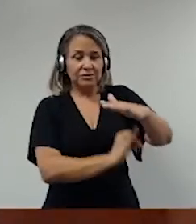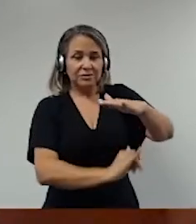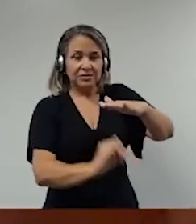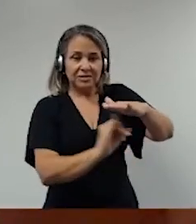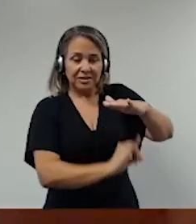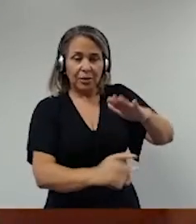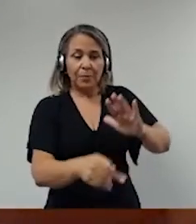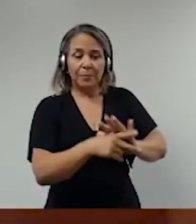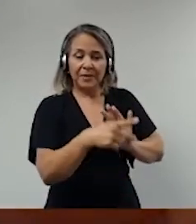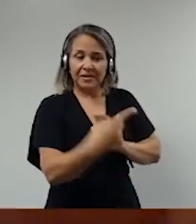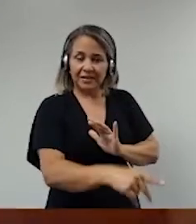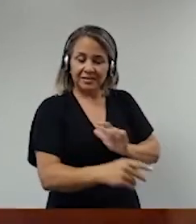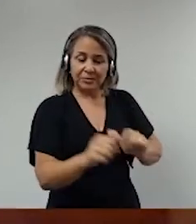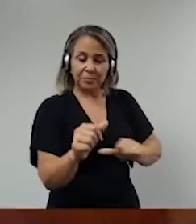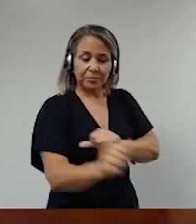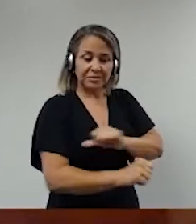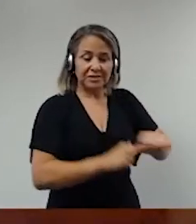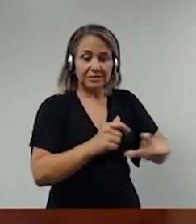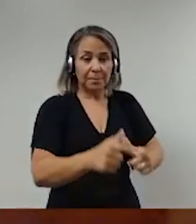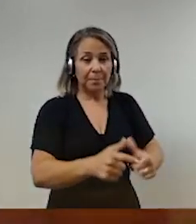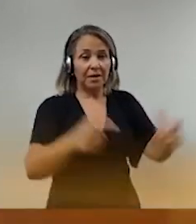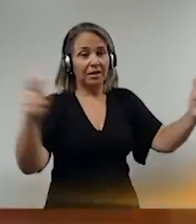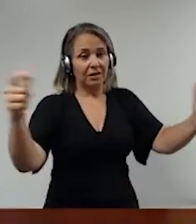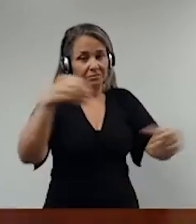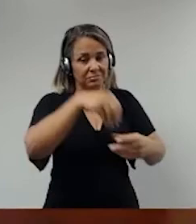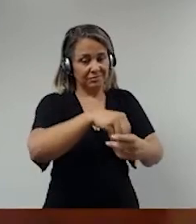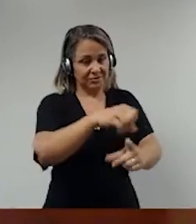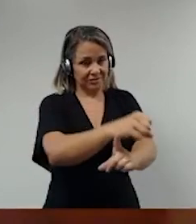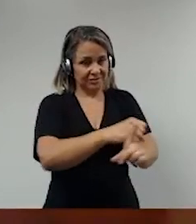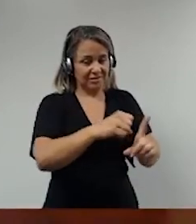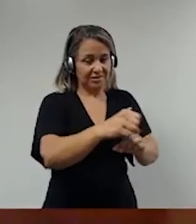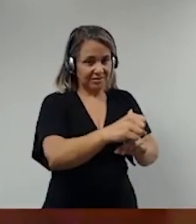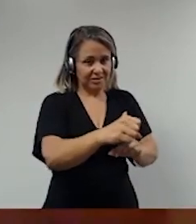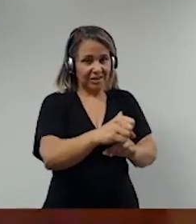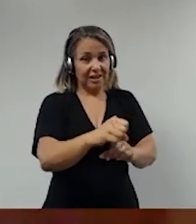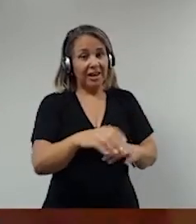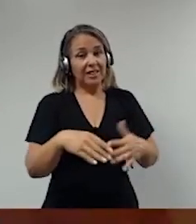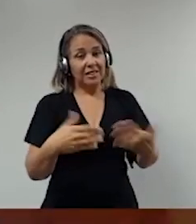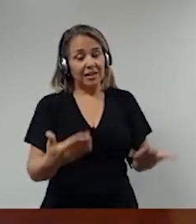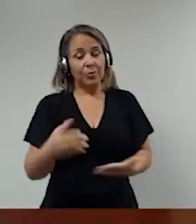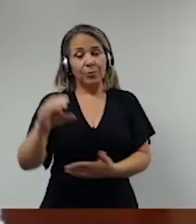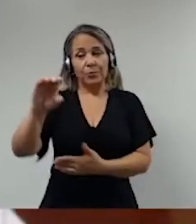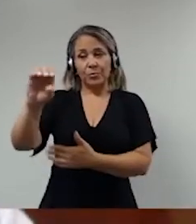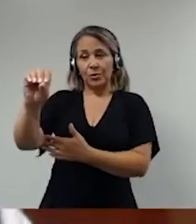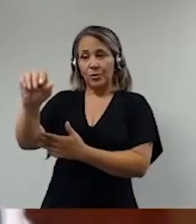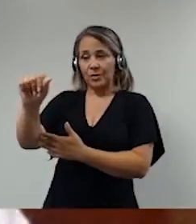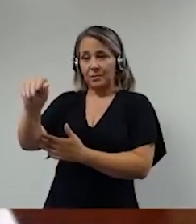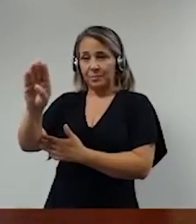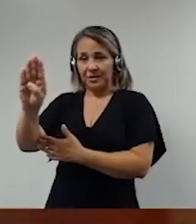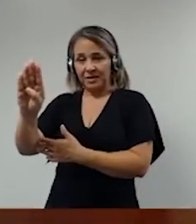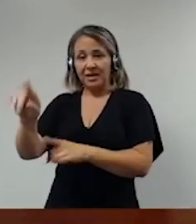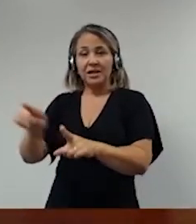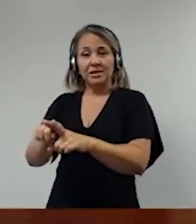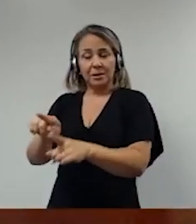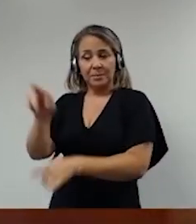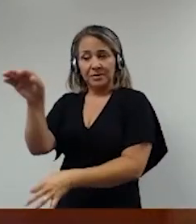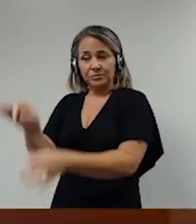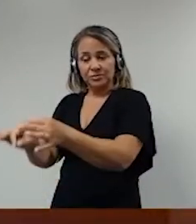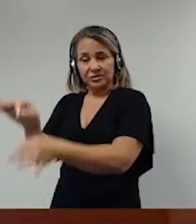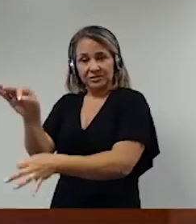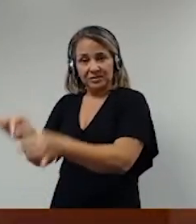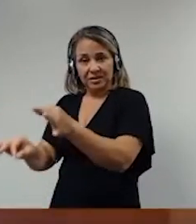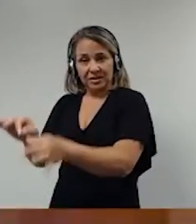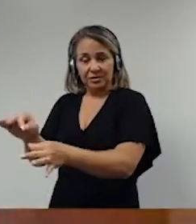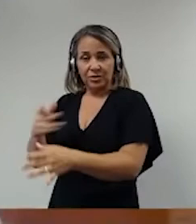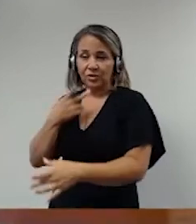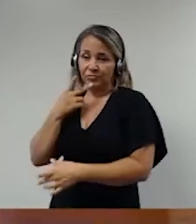de uma mudança maior na sociedade. Então, a OAB, falo da OAB, mas poderia estar falando para o judiciário. Estou falando para a OAB porque é minha